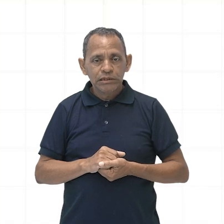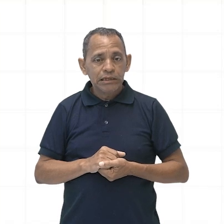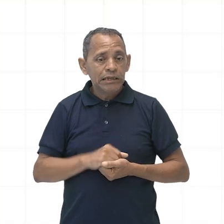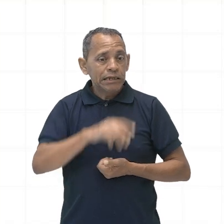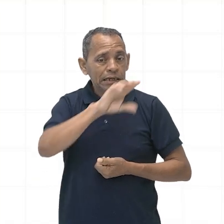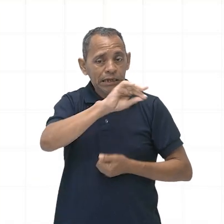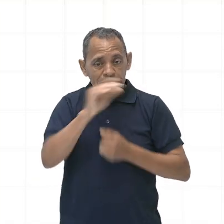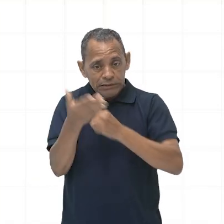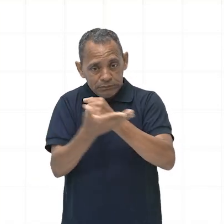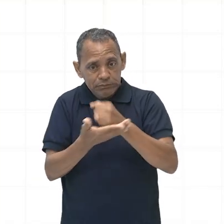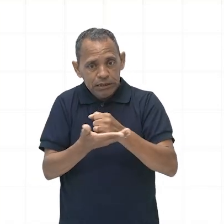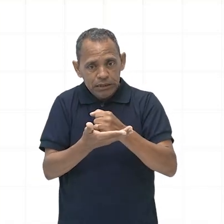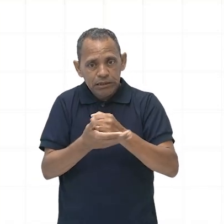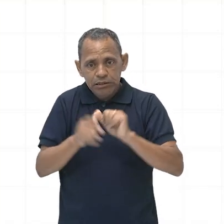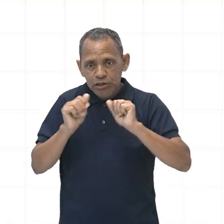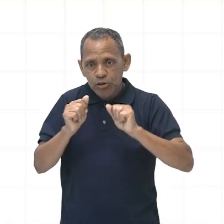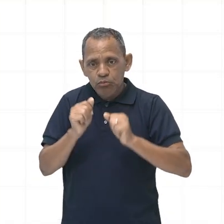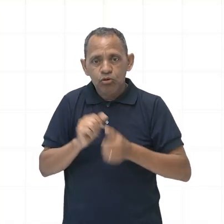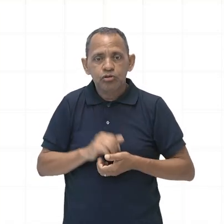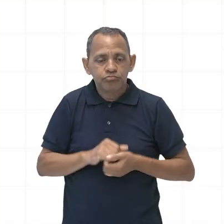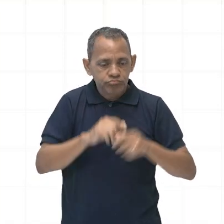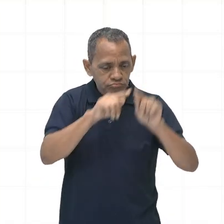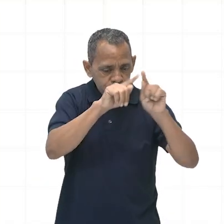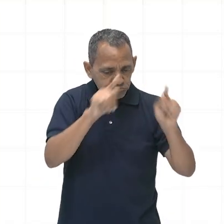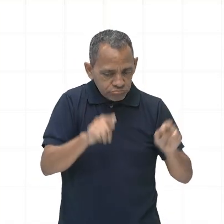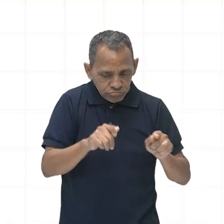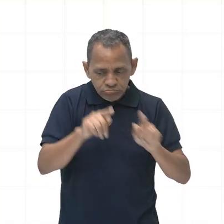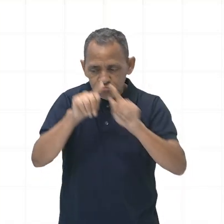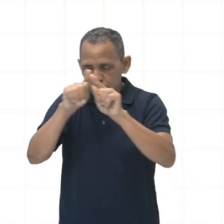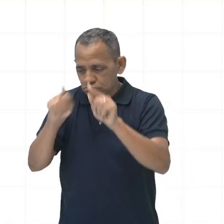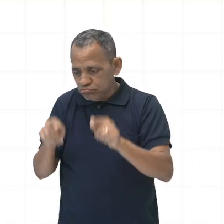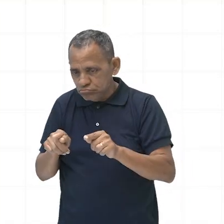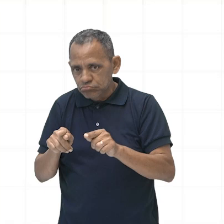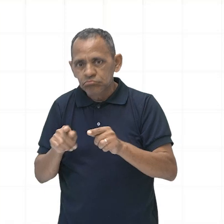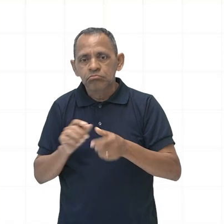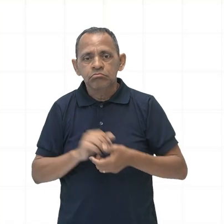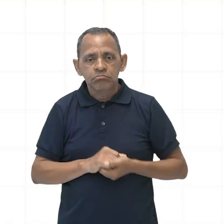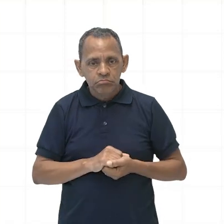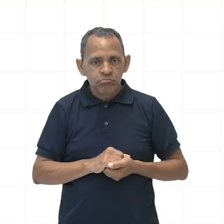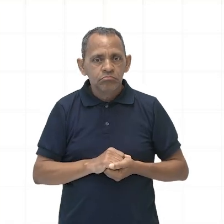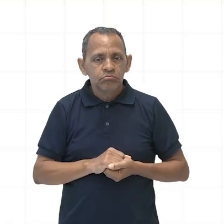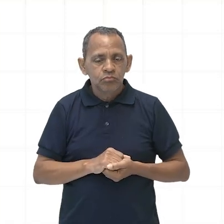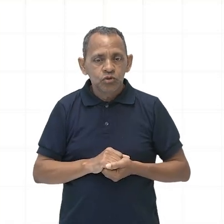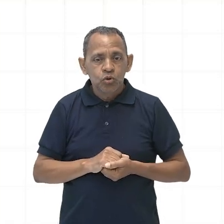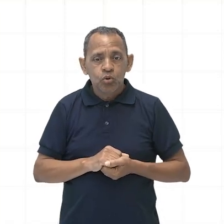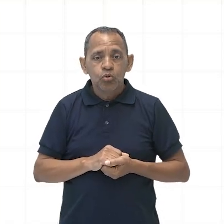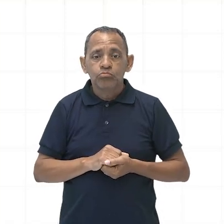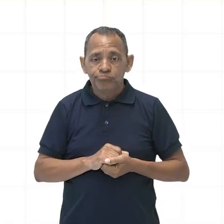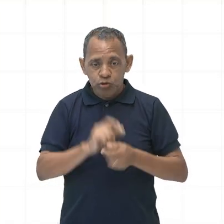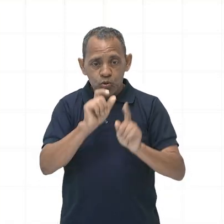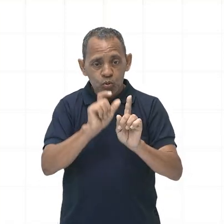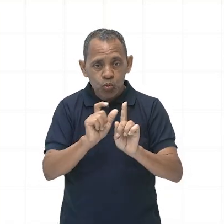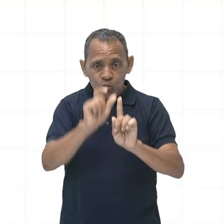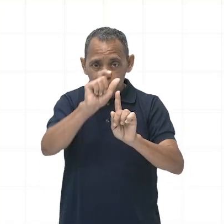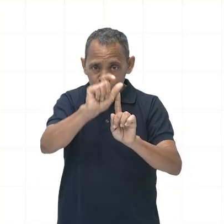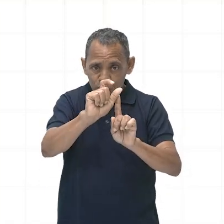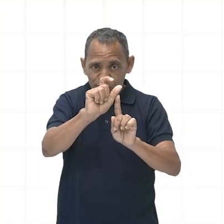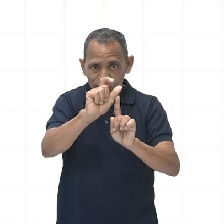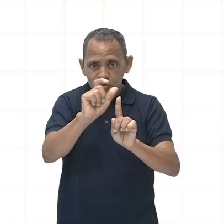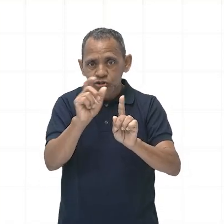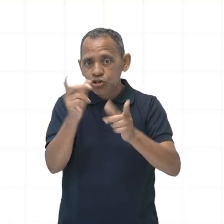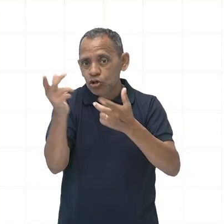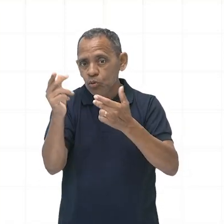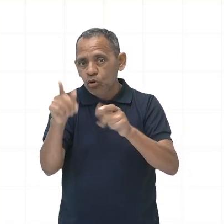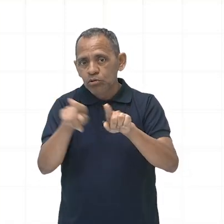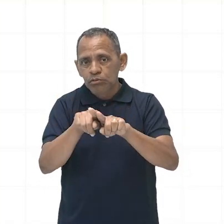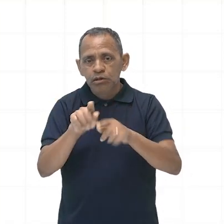cada base dessa aqui, né? Cada fator dessa multiplicação com o mesmo expoente que está aqui do lado de fora. Então,